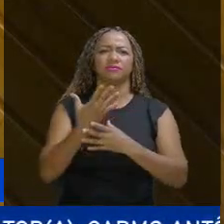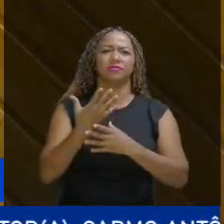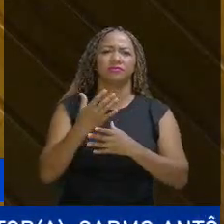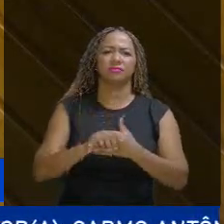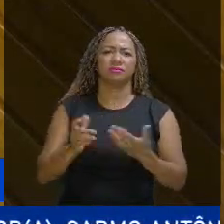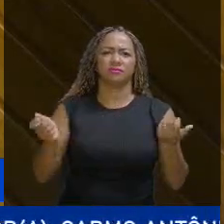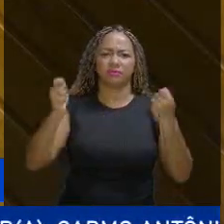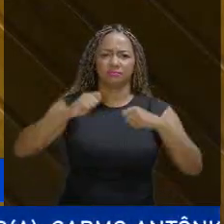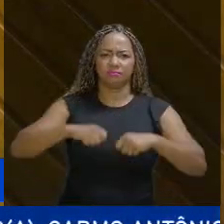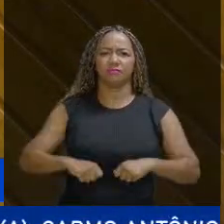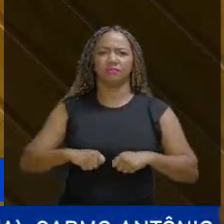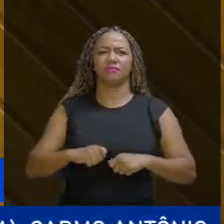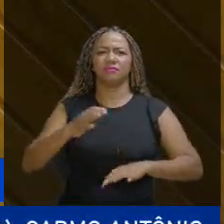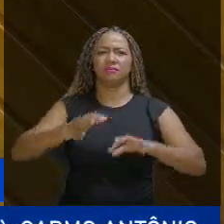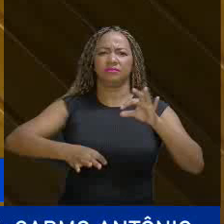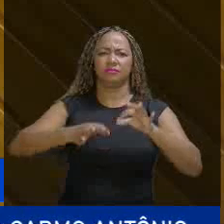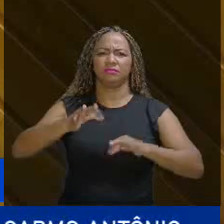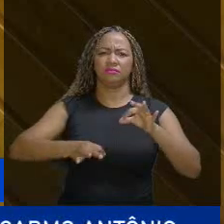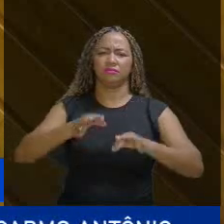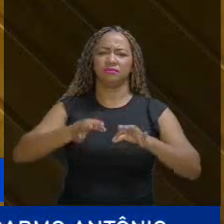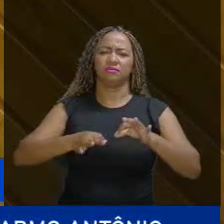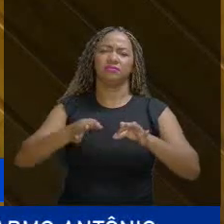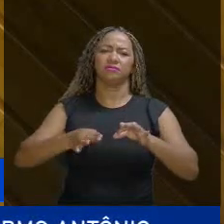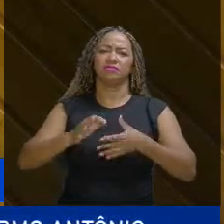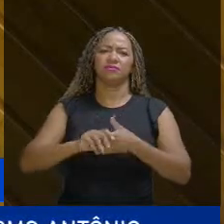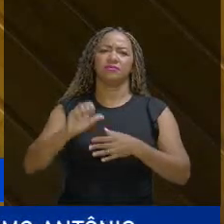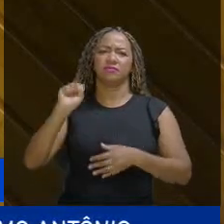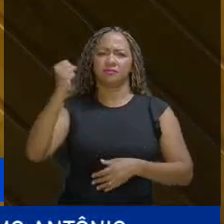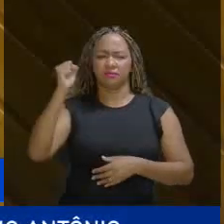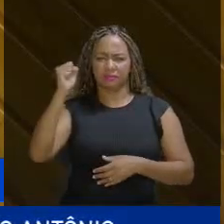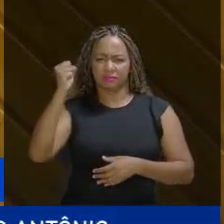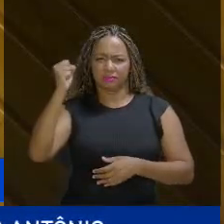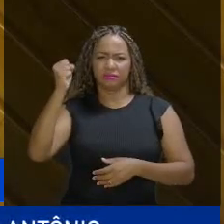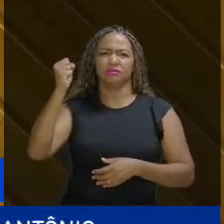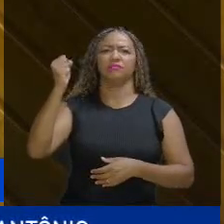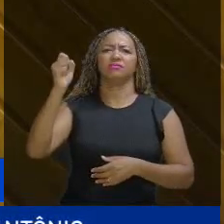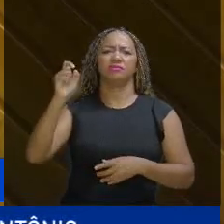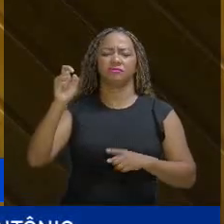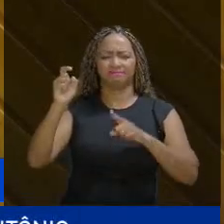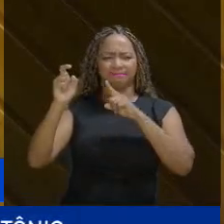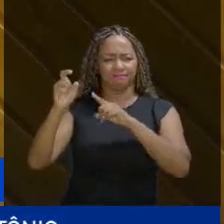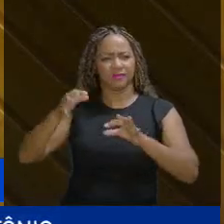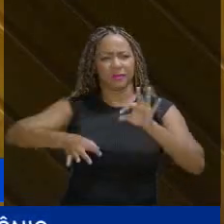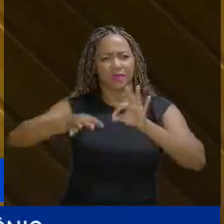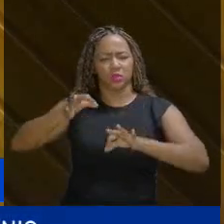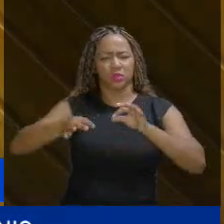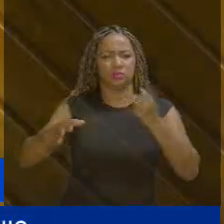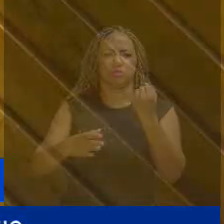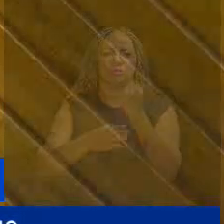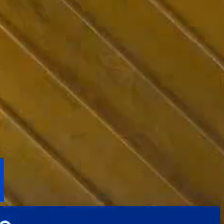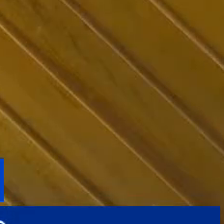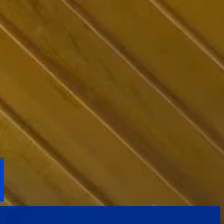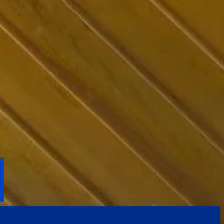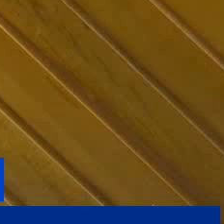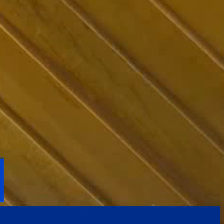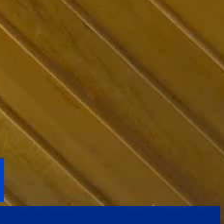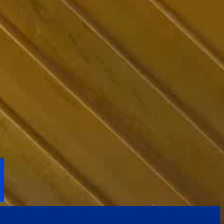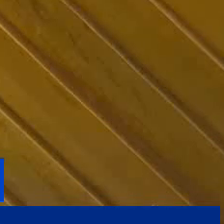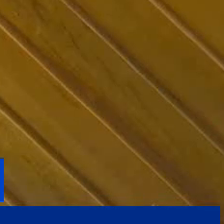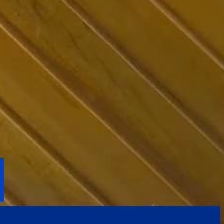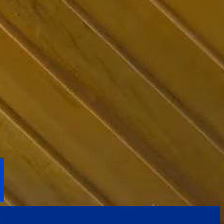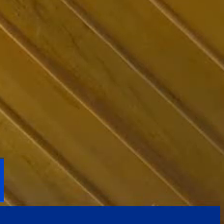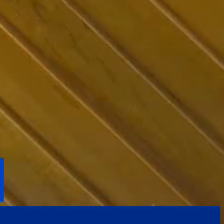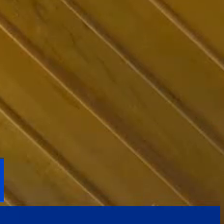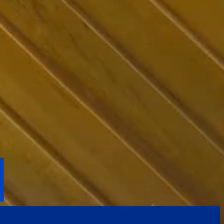a competência do juízo de Santana para que fosse o juiz de garantias das